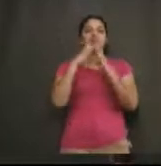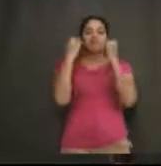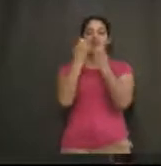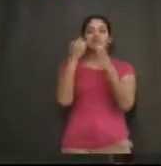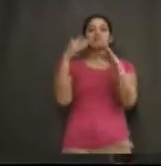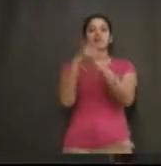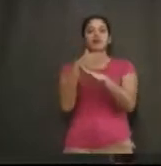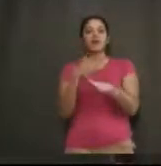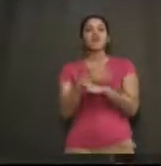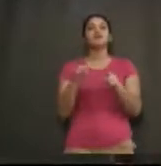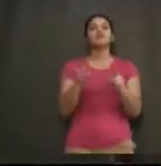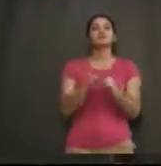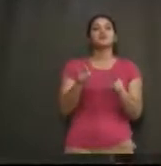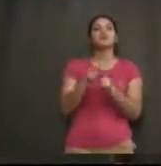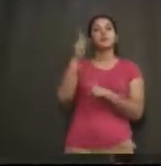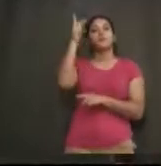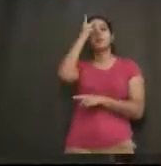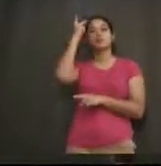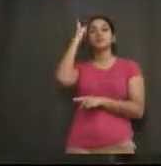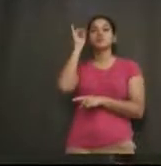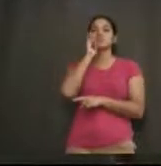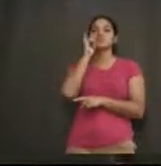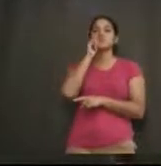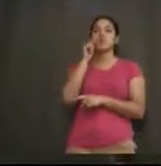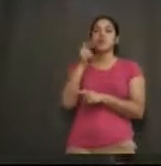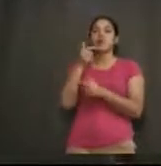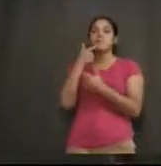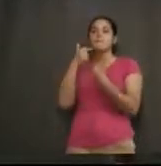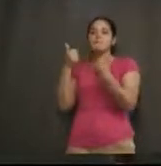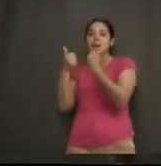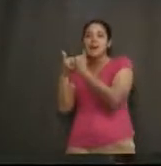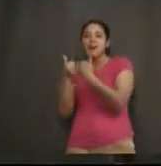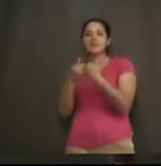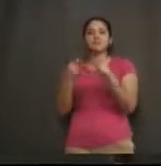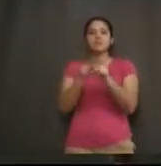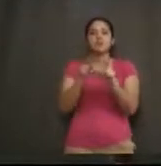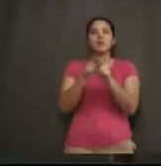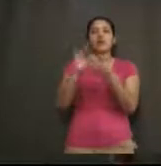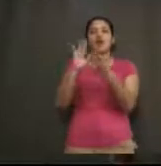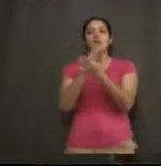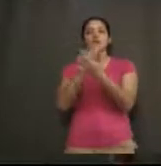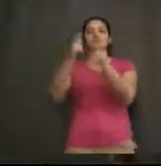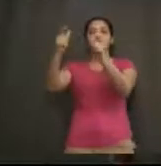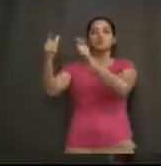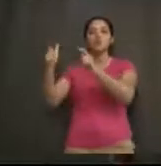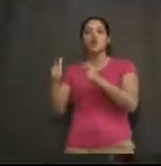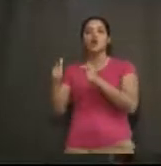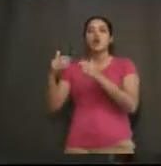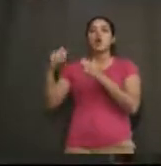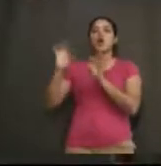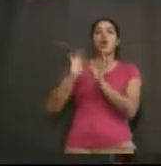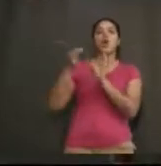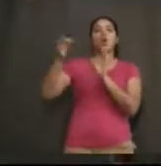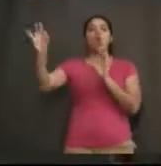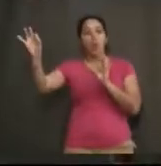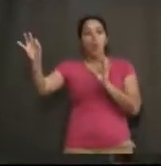pessoas que vieram de lugares próximos do interior do Pará e também de lugares muito distantes. Estendo